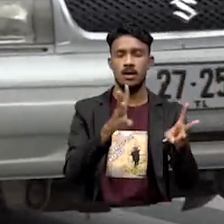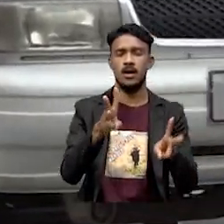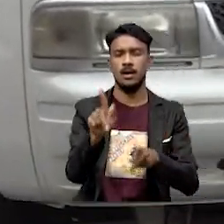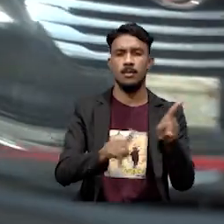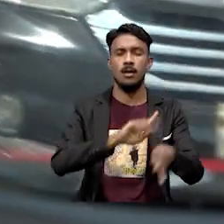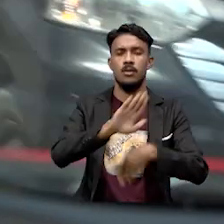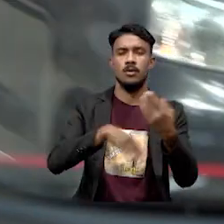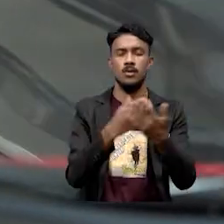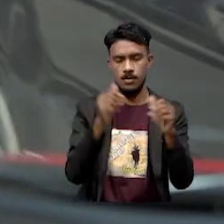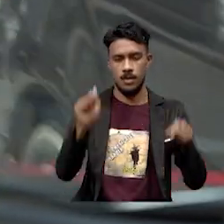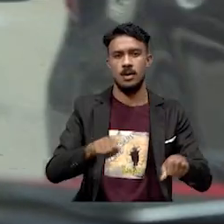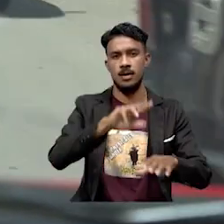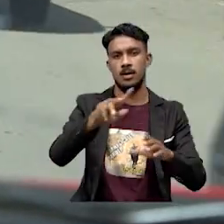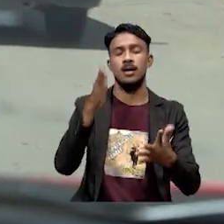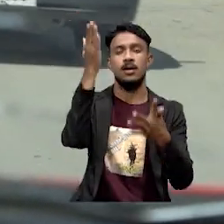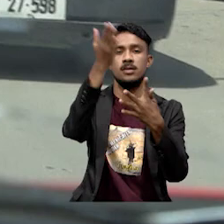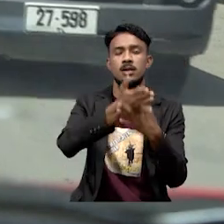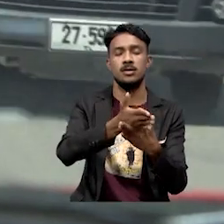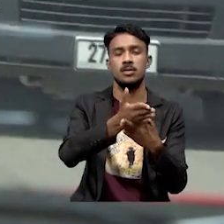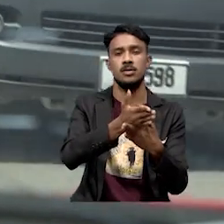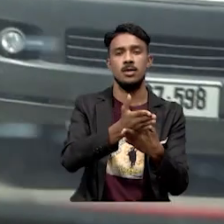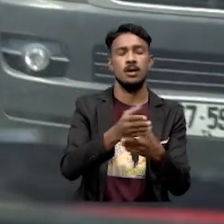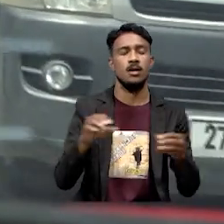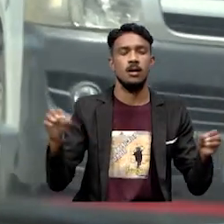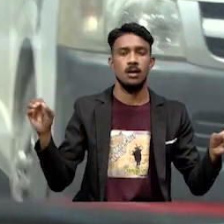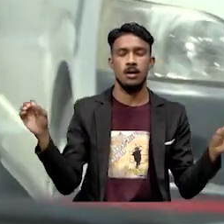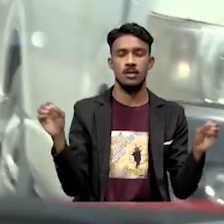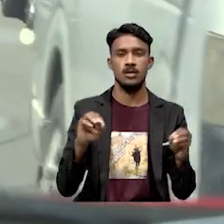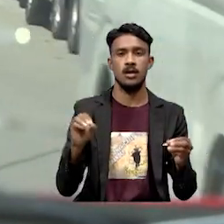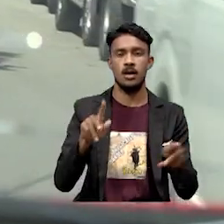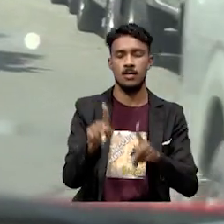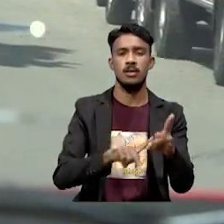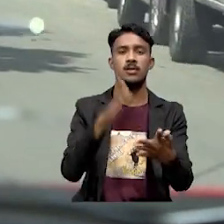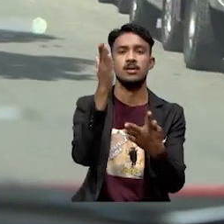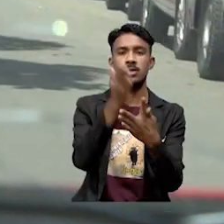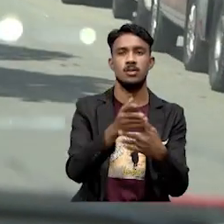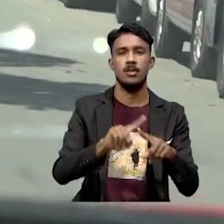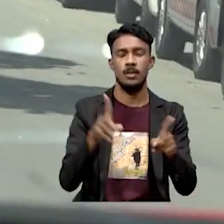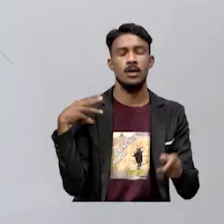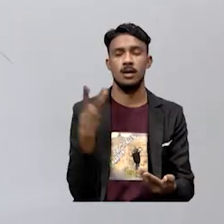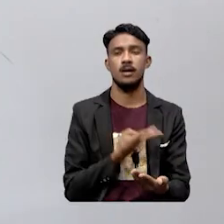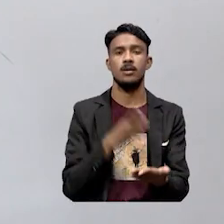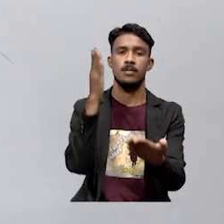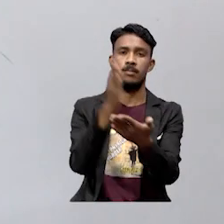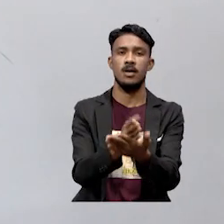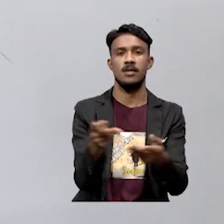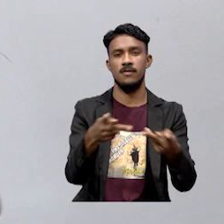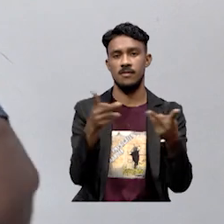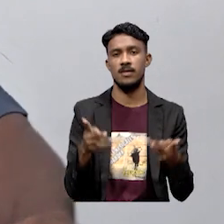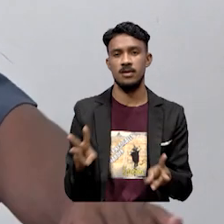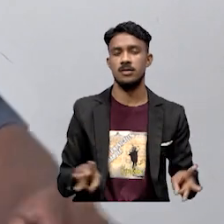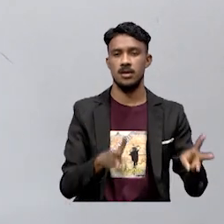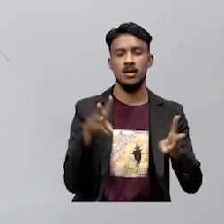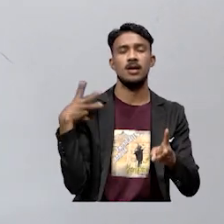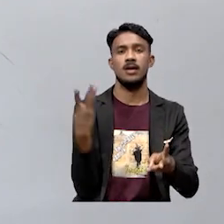ba. Atu ema la awa dupa tida be. Ema tu asesu ba agora ita ba paranetika estrada automaticamente ita impede